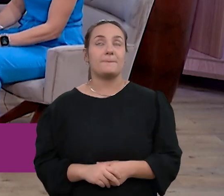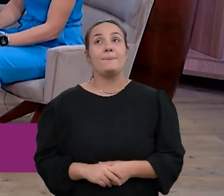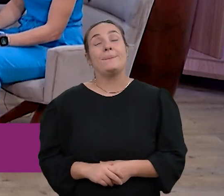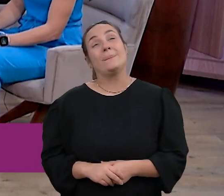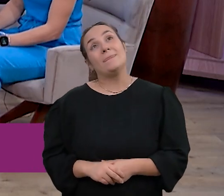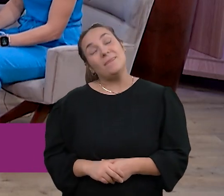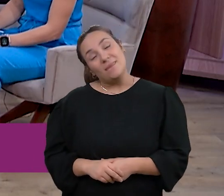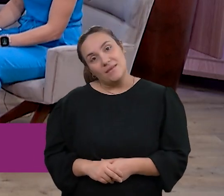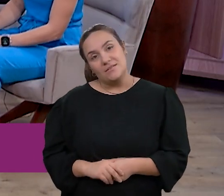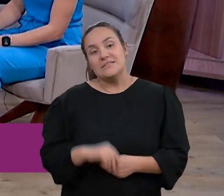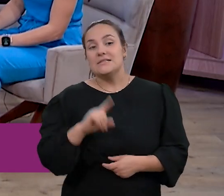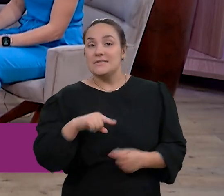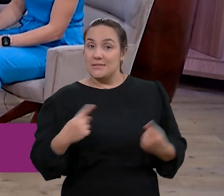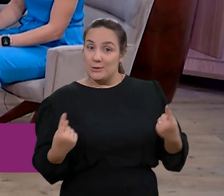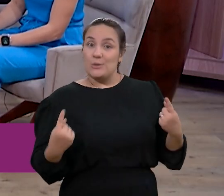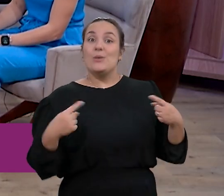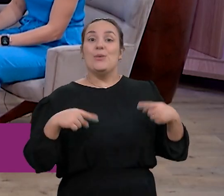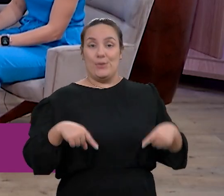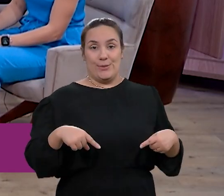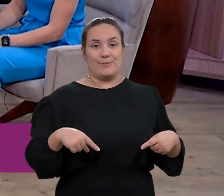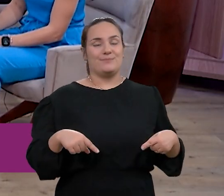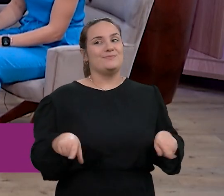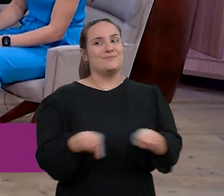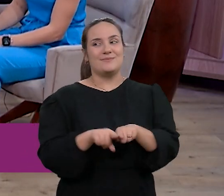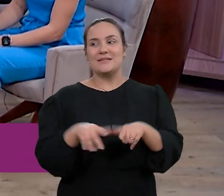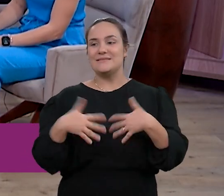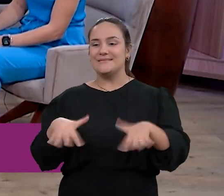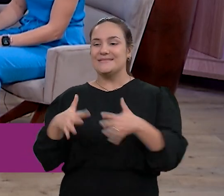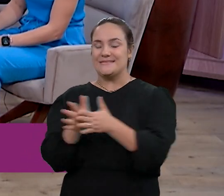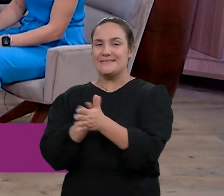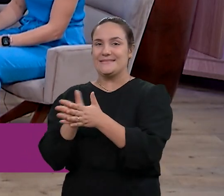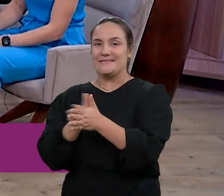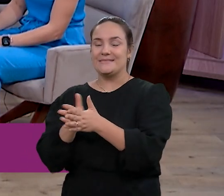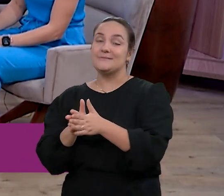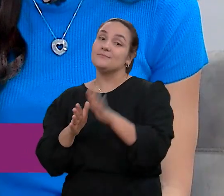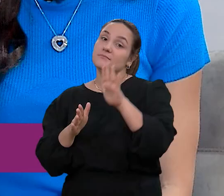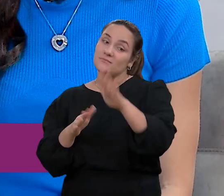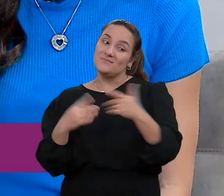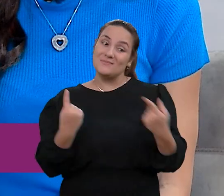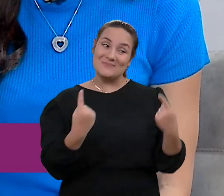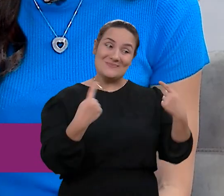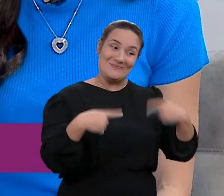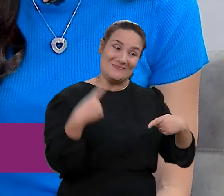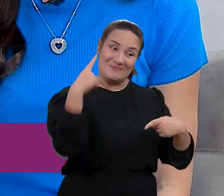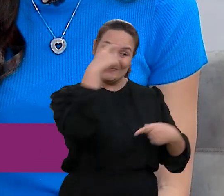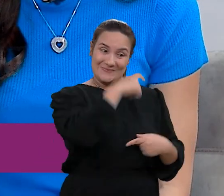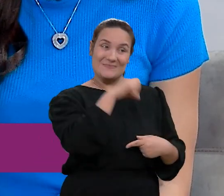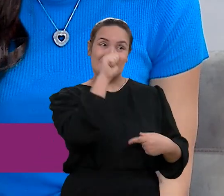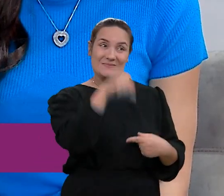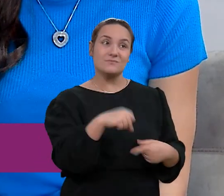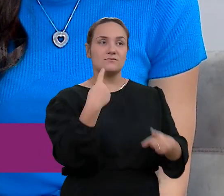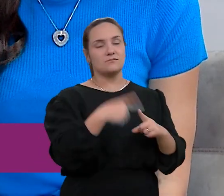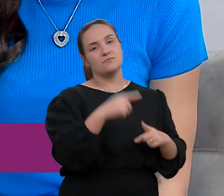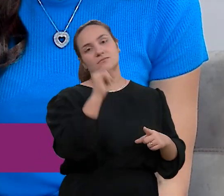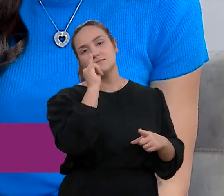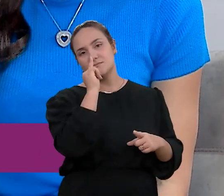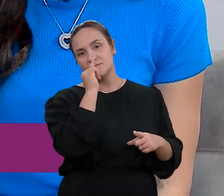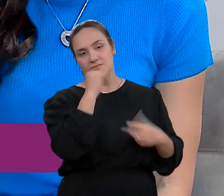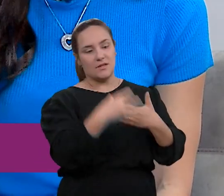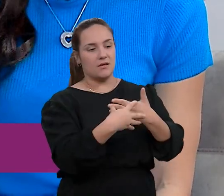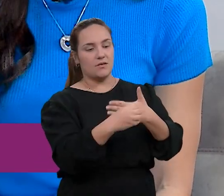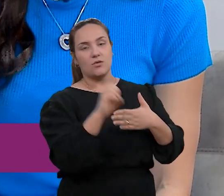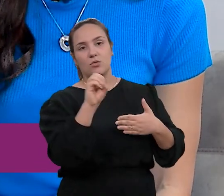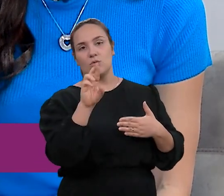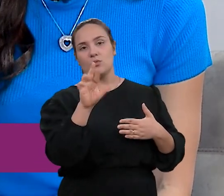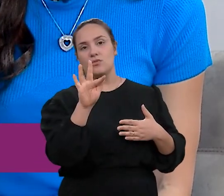tempo é desafiador né e empolgante por que desafiador porque a apesar da orfandade se algo da nossa vida